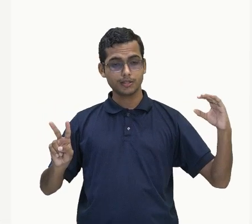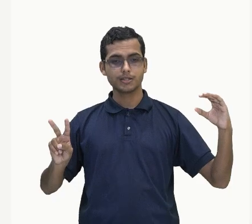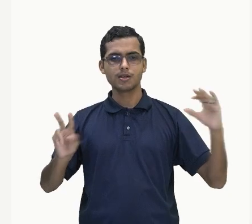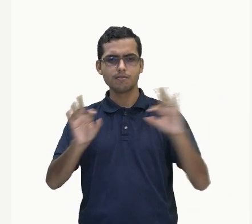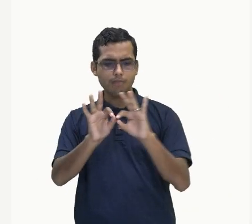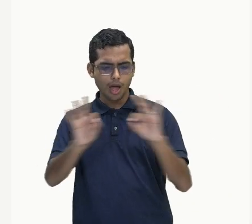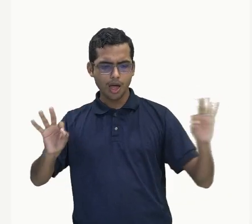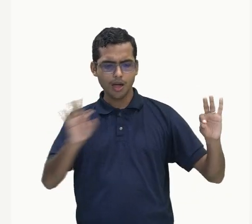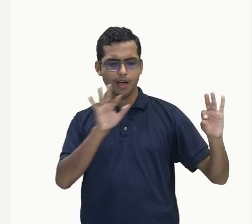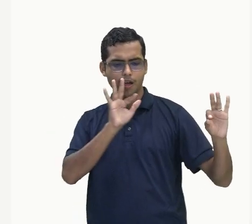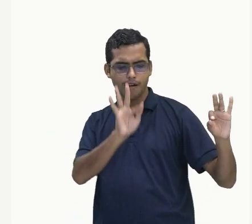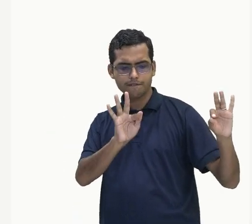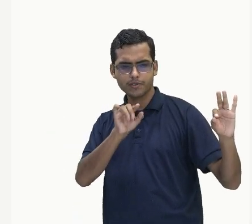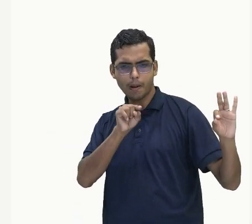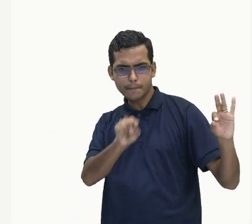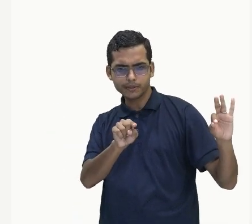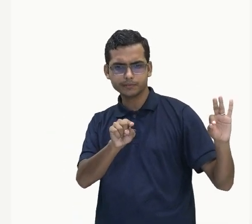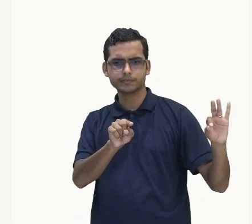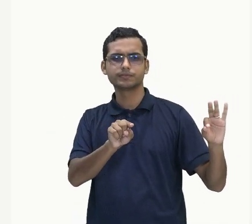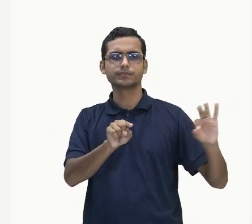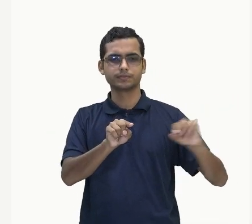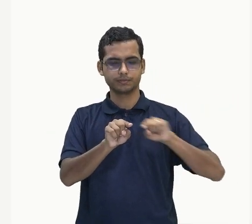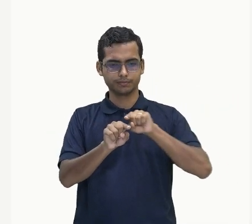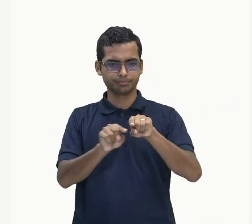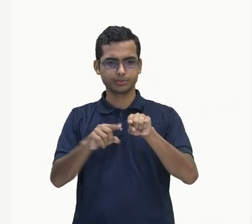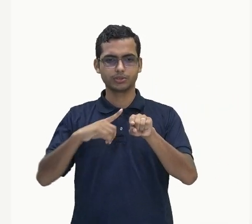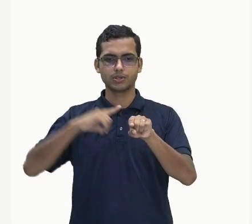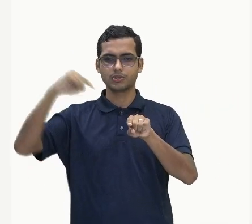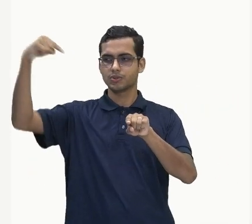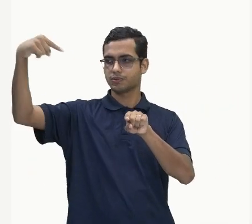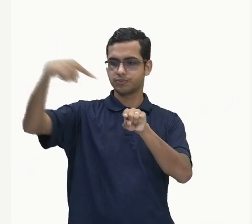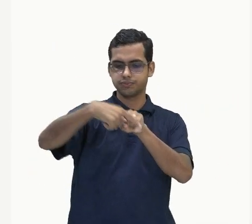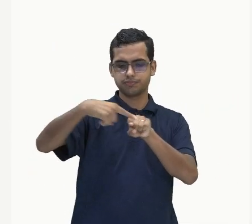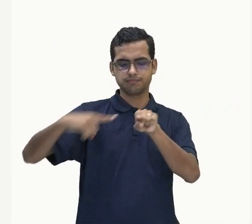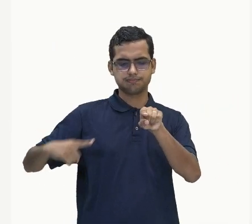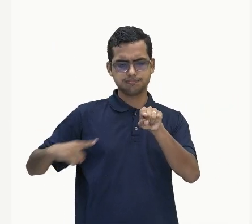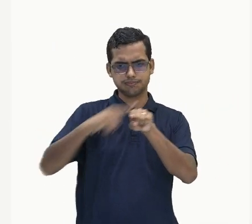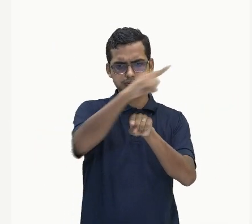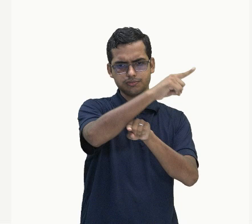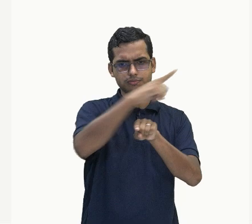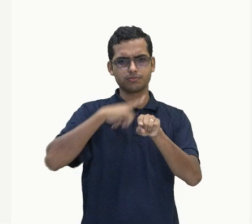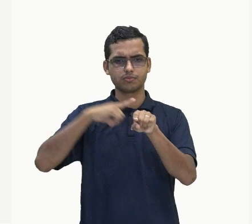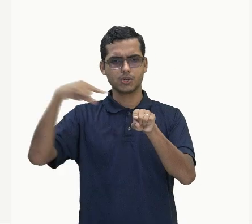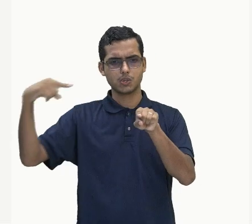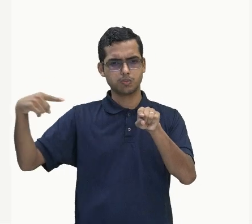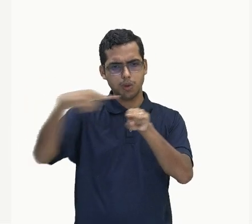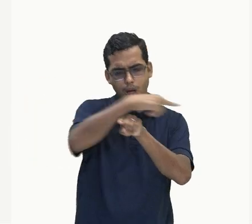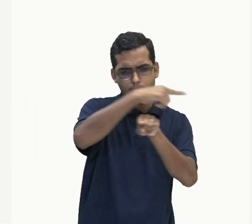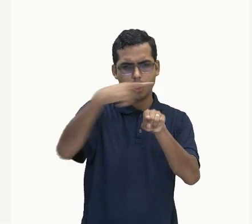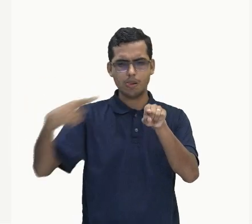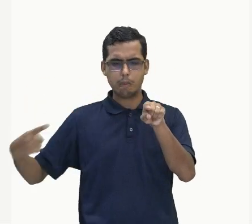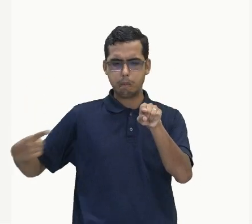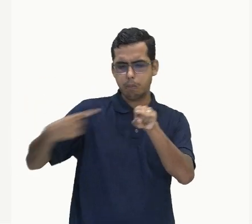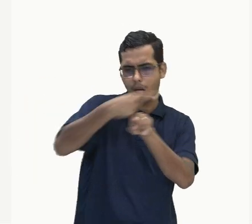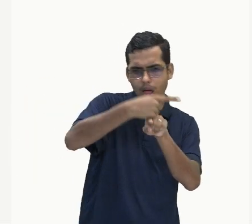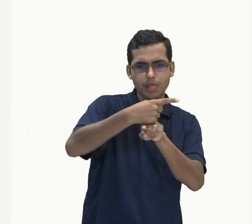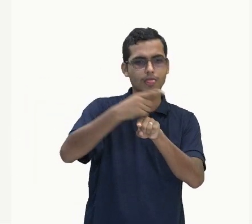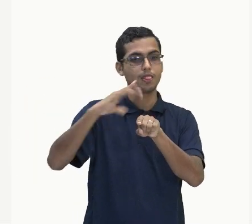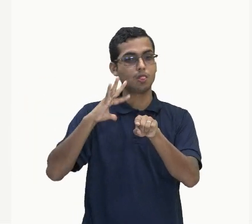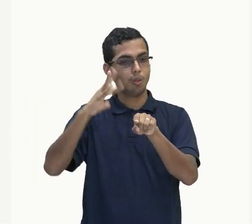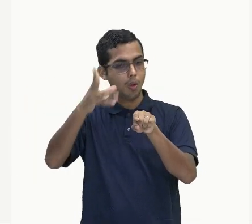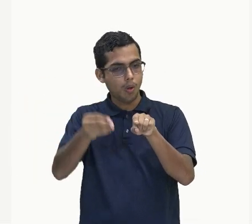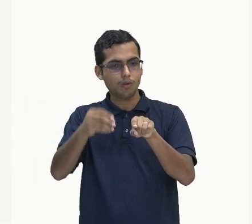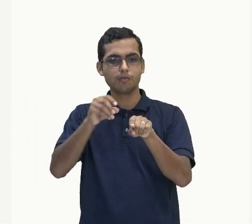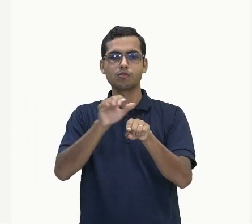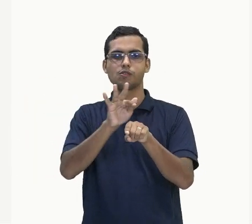espelho, incidindo no espelho, elas estão incidindo, passando pelo foco. E aqui eu já tenho um espelho côncavo,